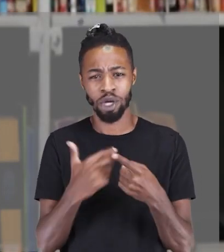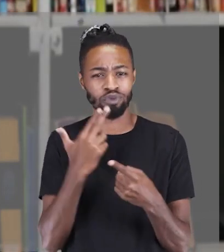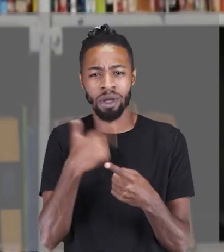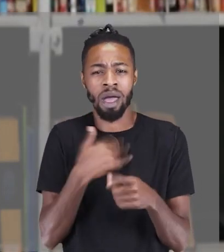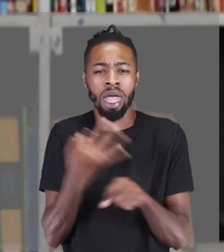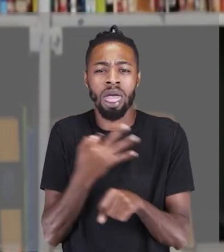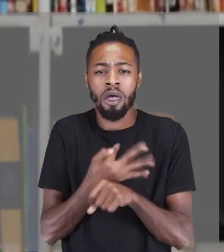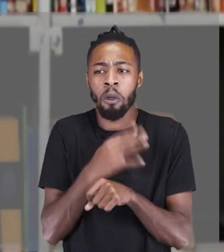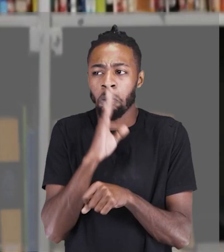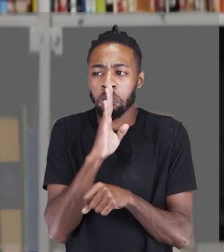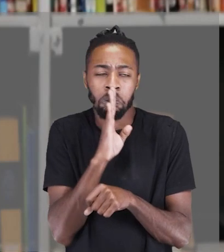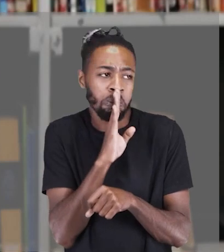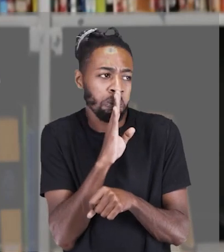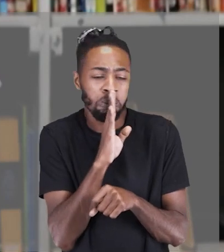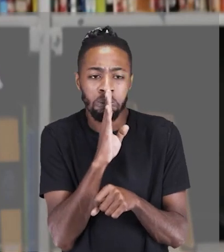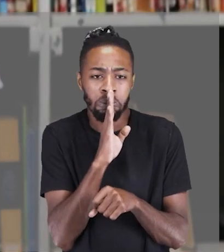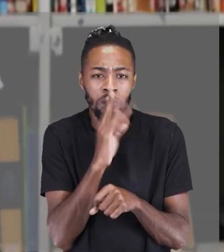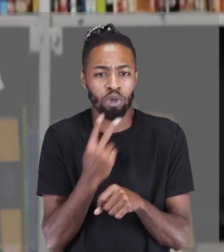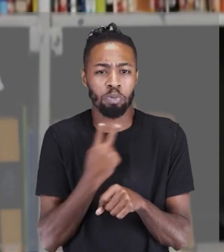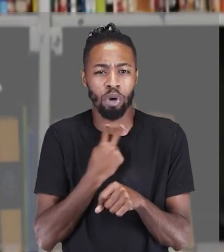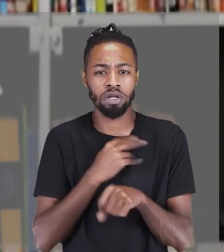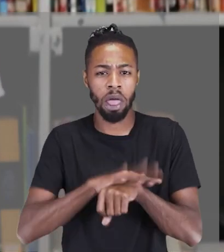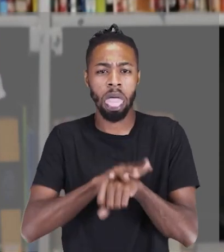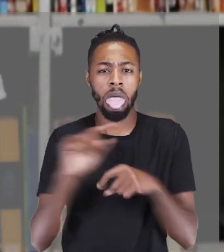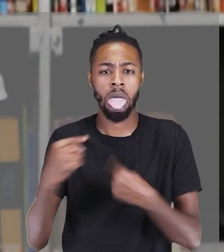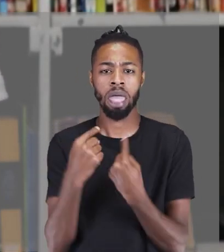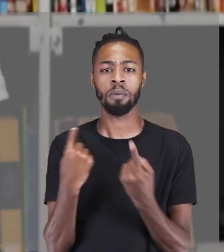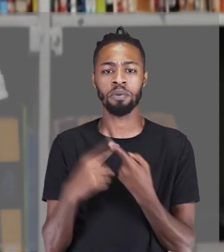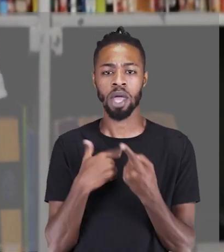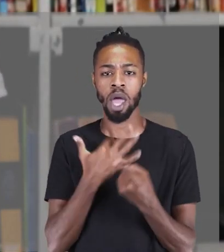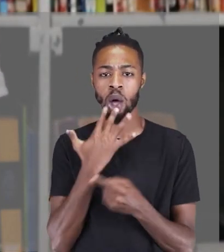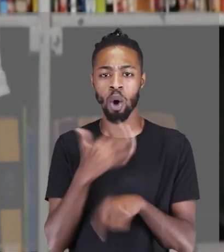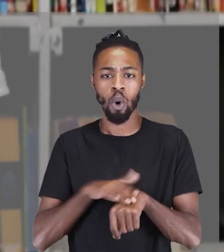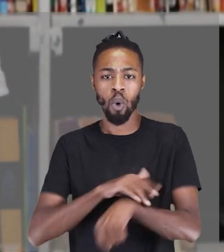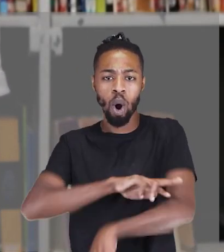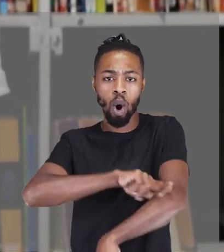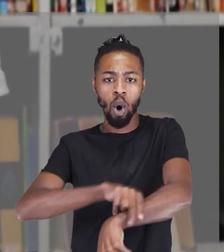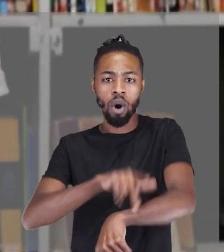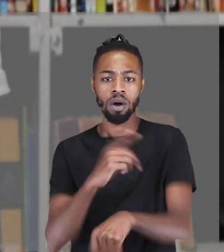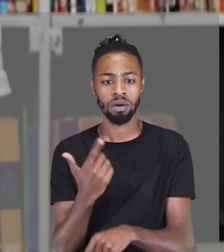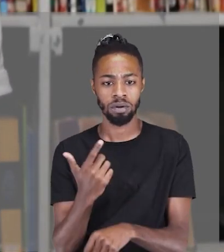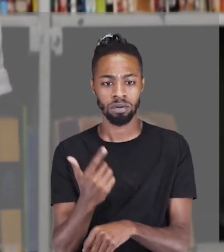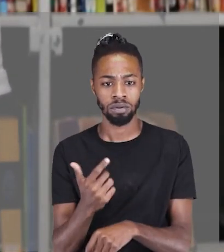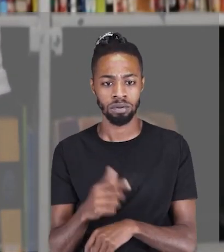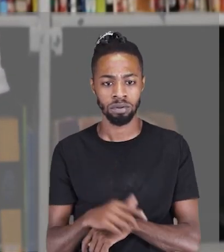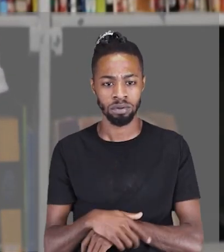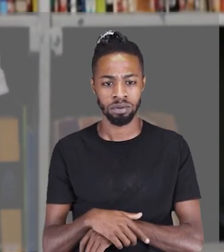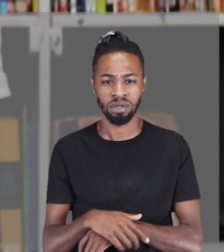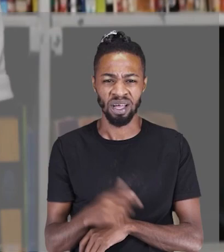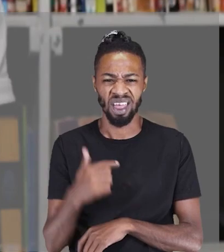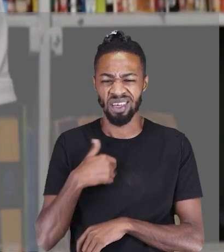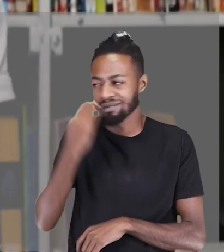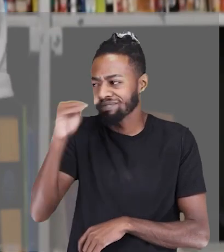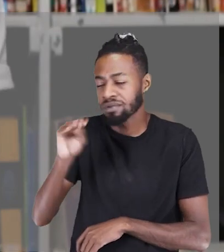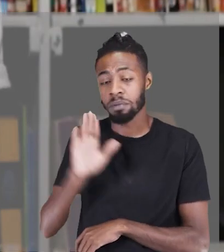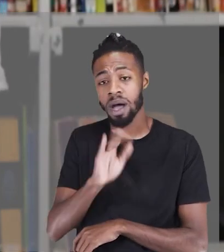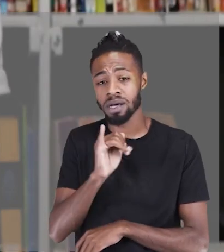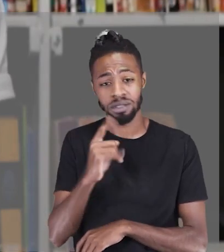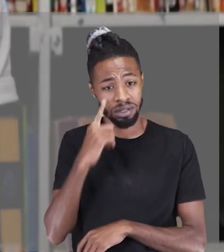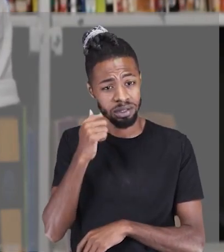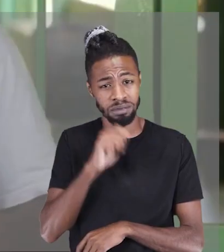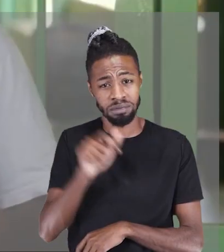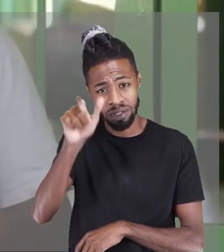eu fui falar mesmo, porque são coisas que não são toleráveis, sabe? Ninguém merece ser discriminado pela sua raça, porque todos